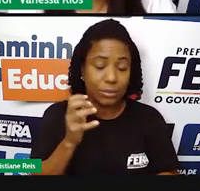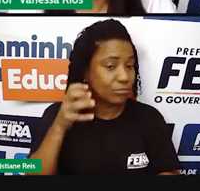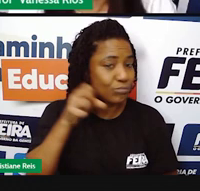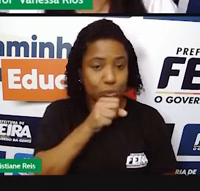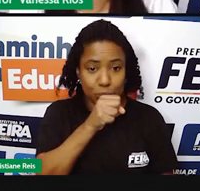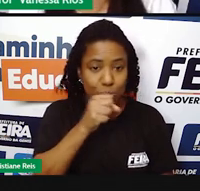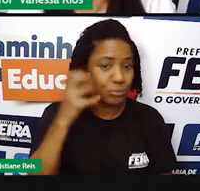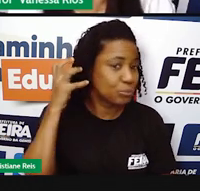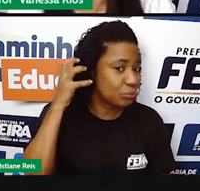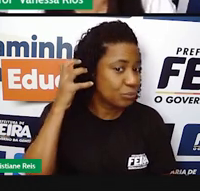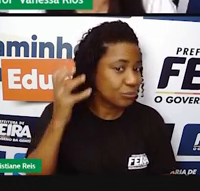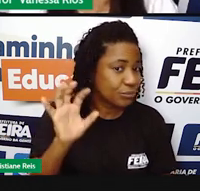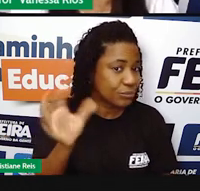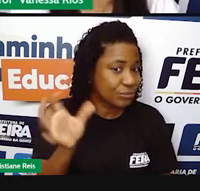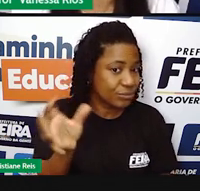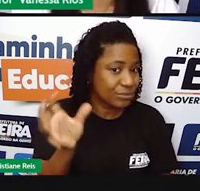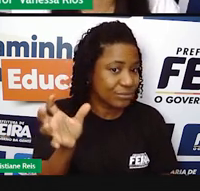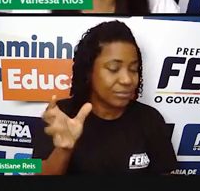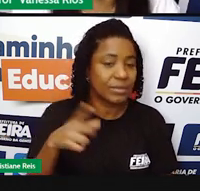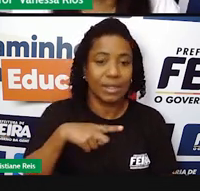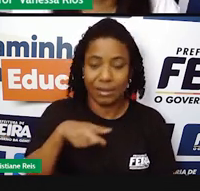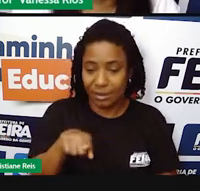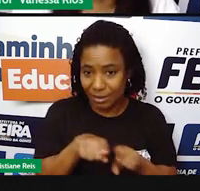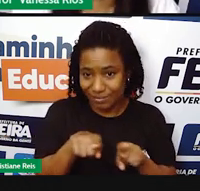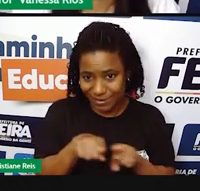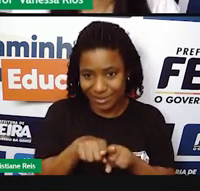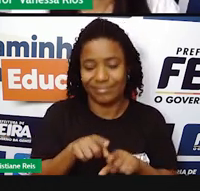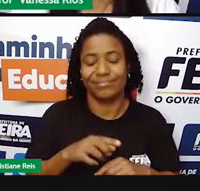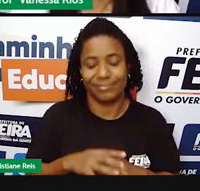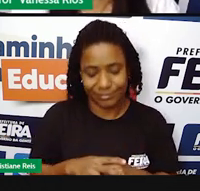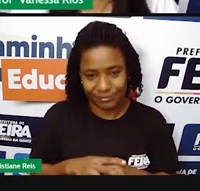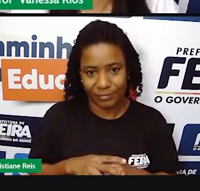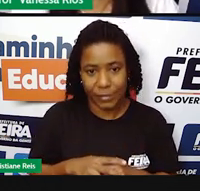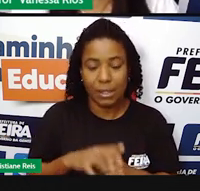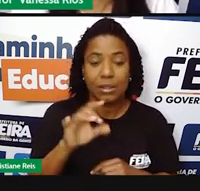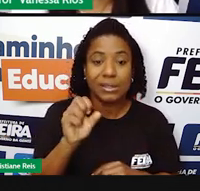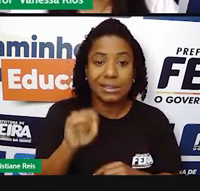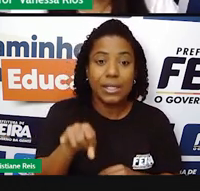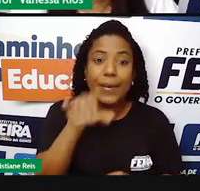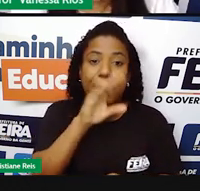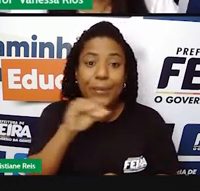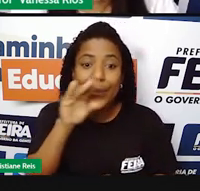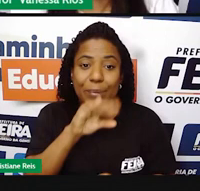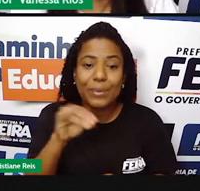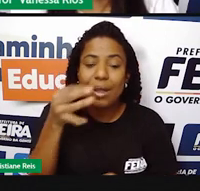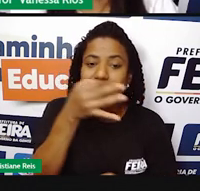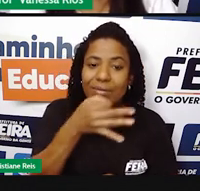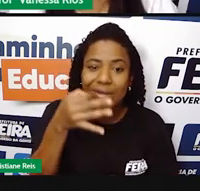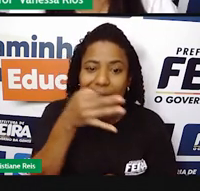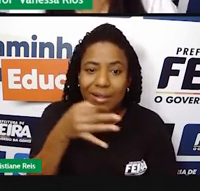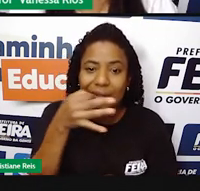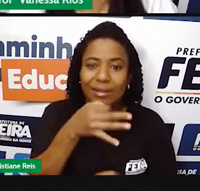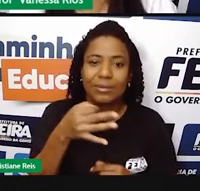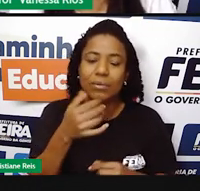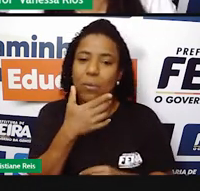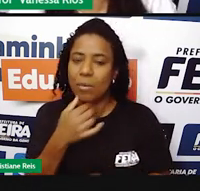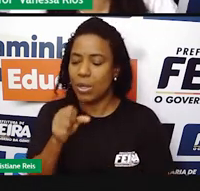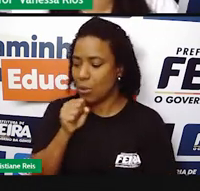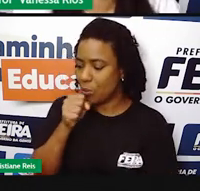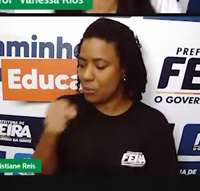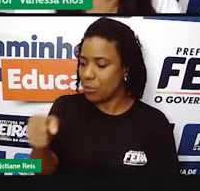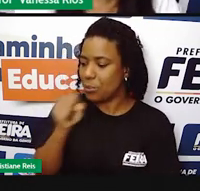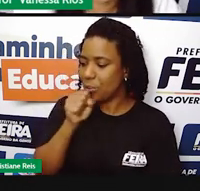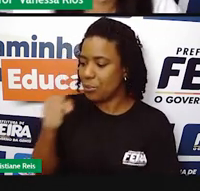é falado, não quer dizer que ele não tenha sido escrito, né? O que está sendo falado ali pelo repórter,